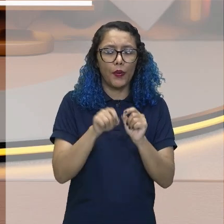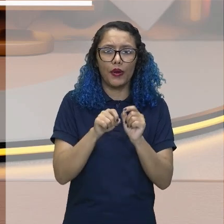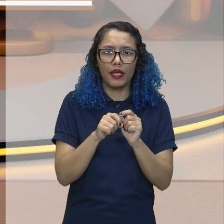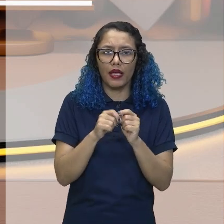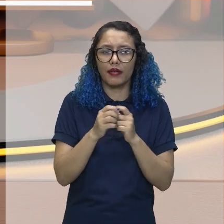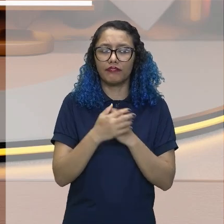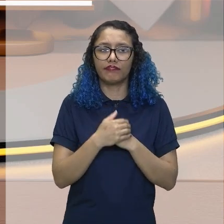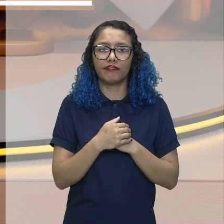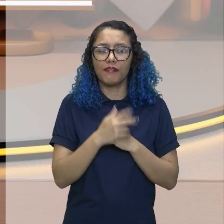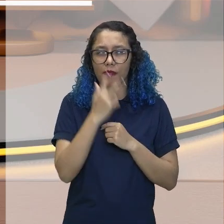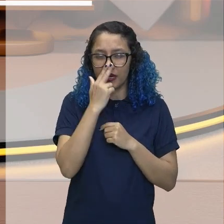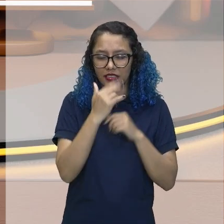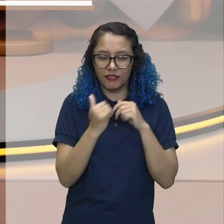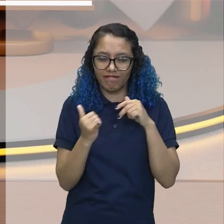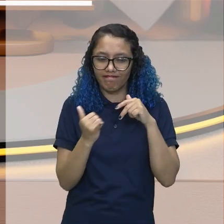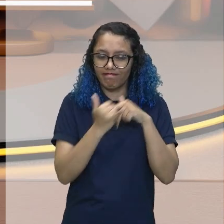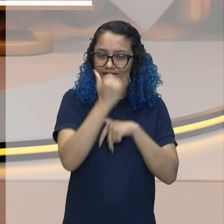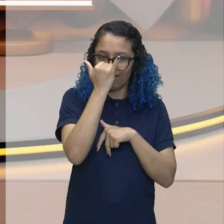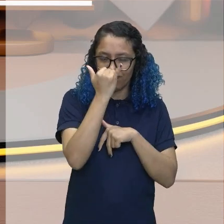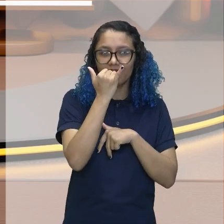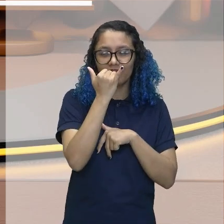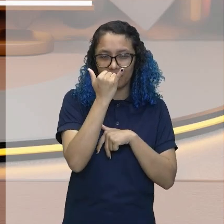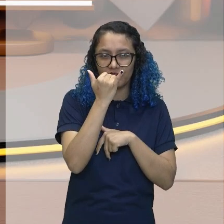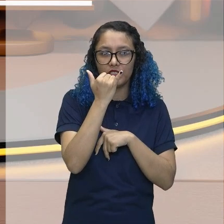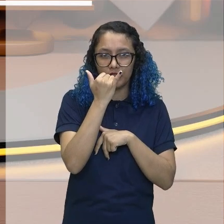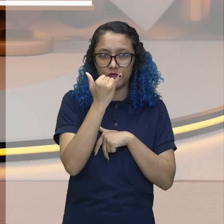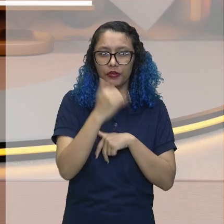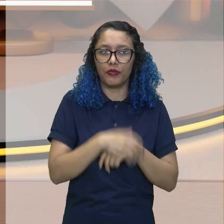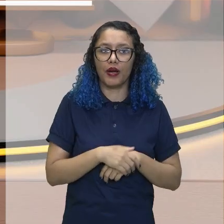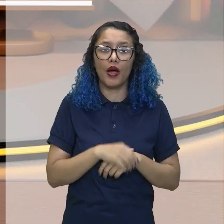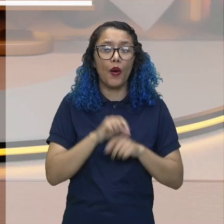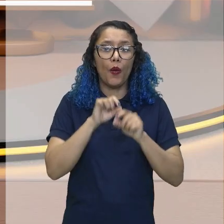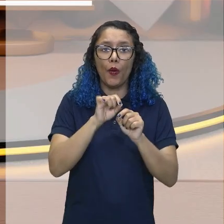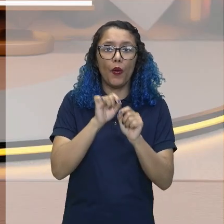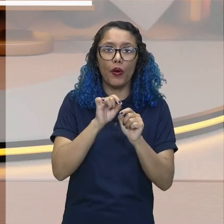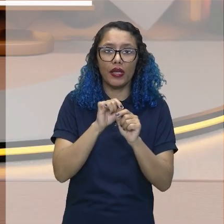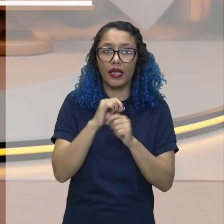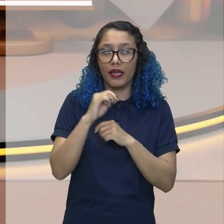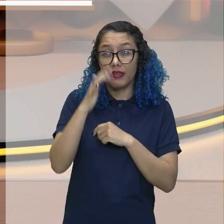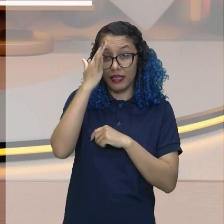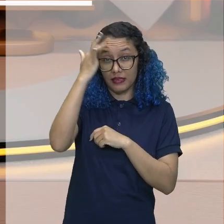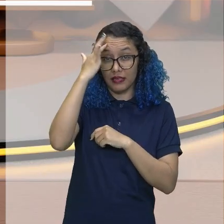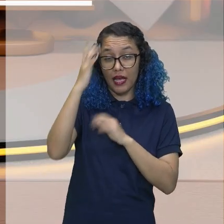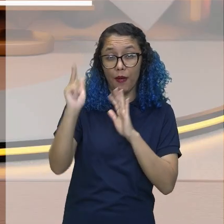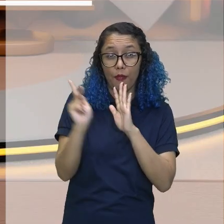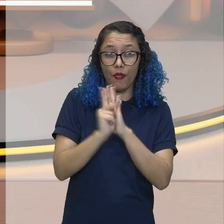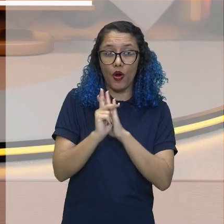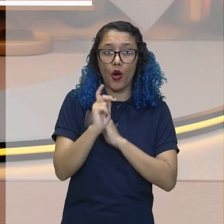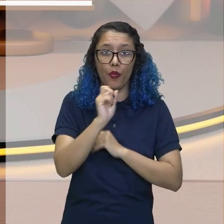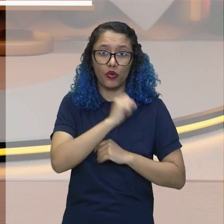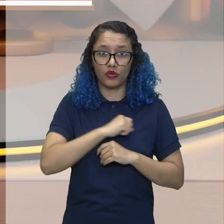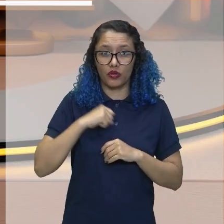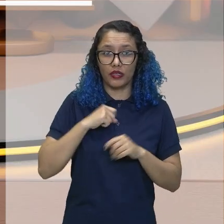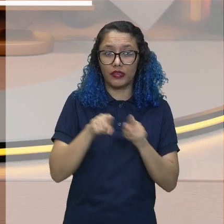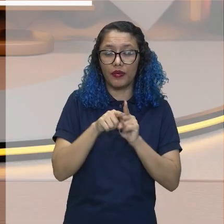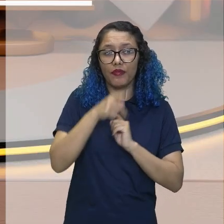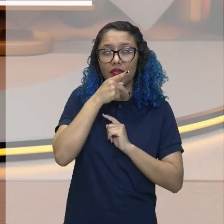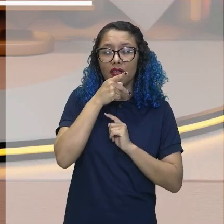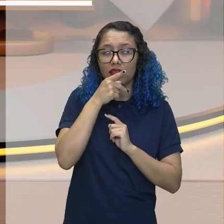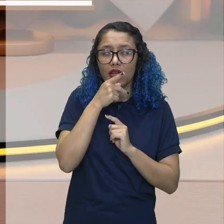interpretação socrática platônica do mundo, que acredita o quê? Acredita que